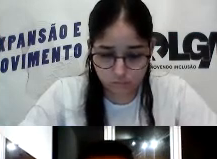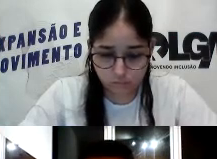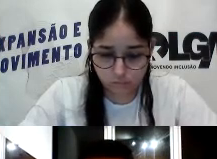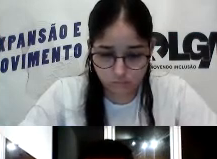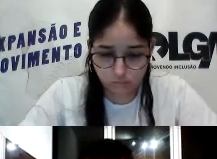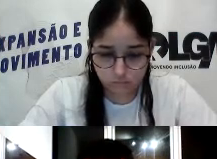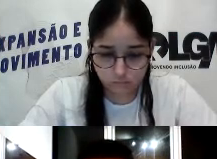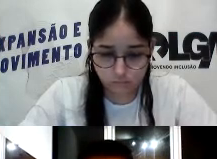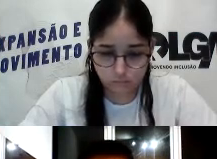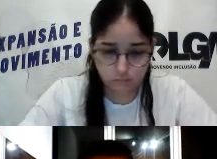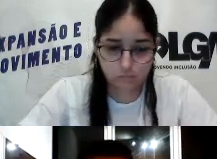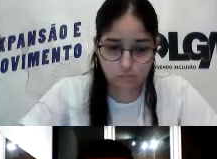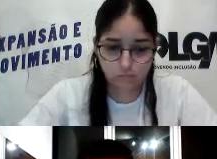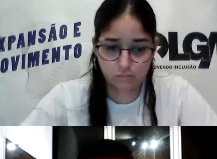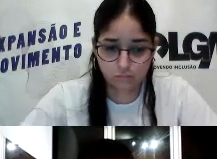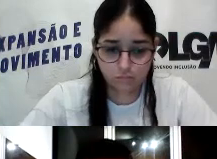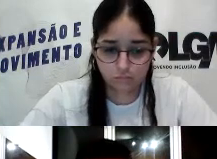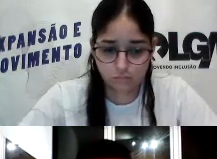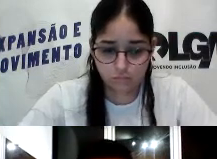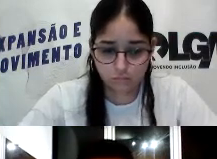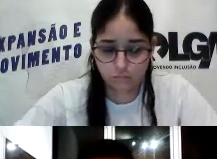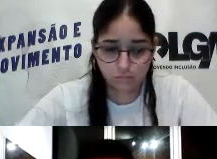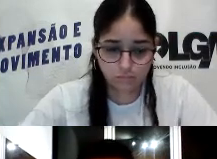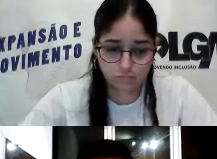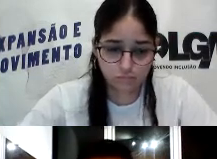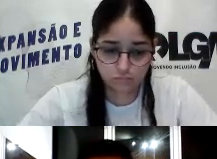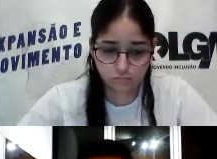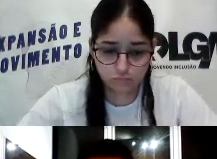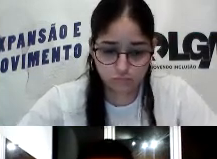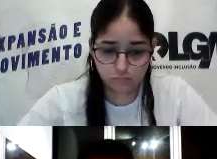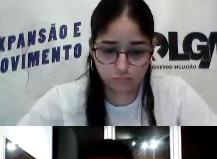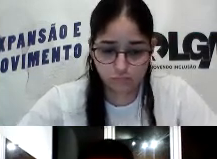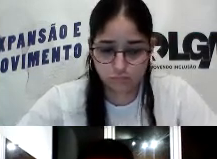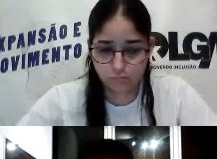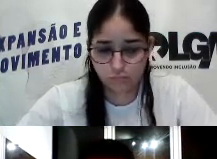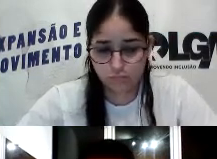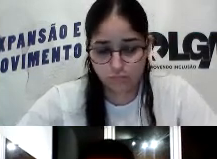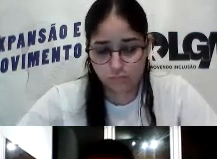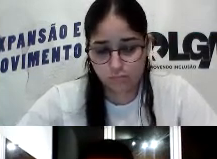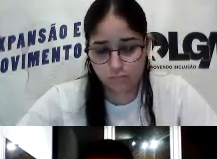tratar certinho. E claro que nos próximos quadros vocês vão ficar um pouco mais atentos, mas